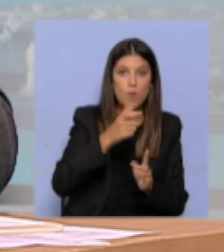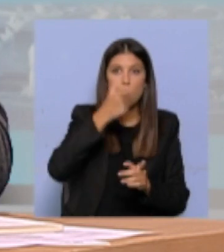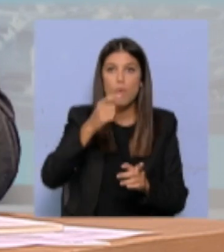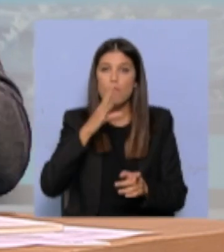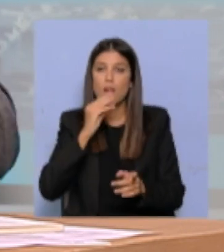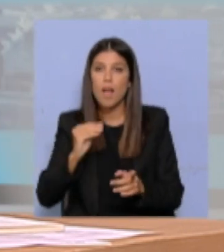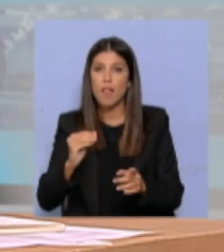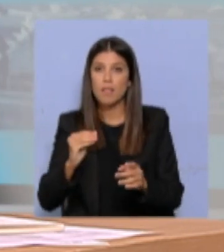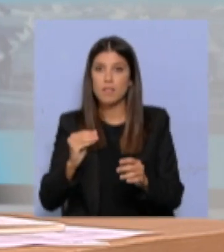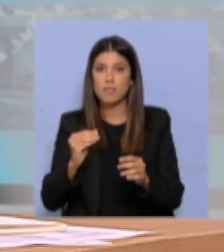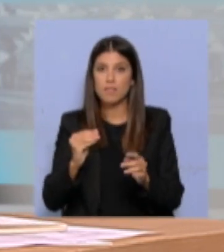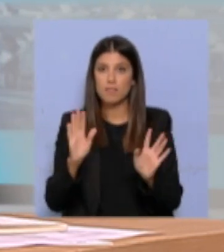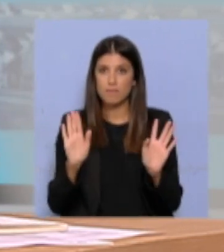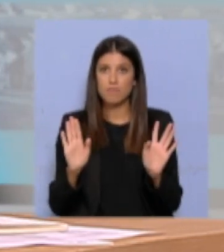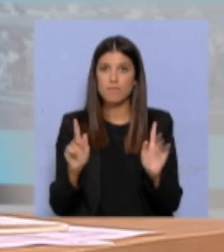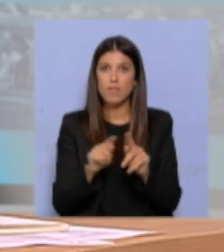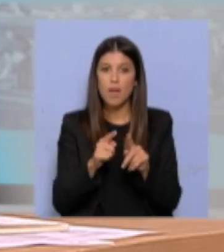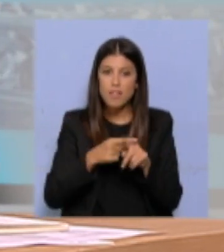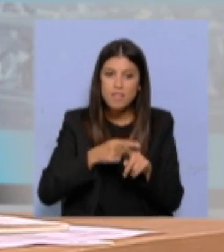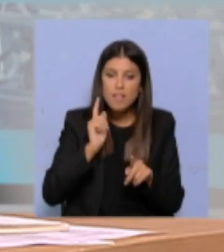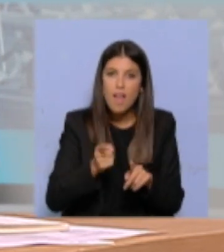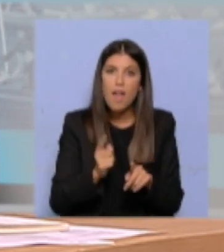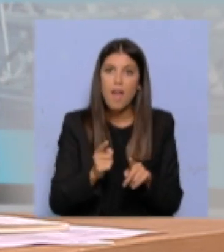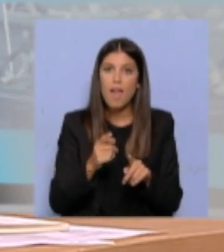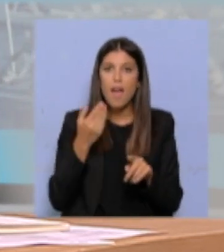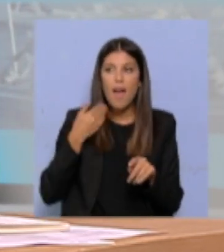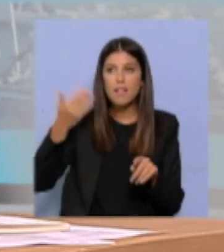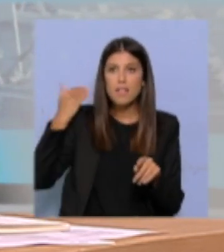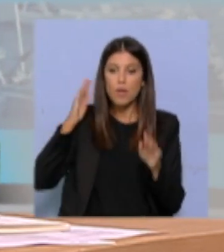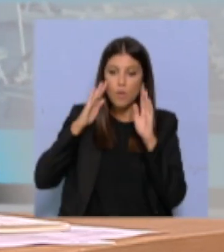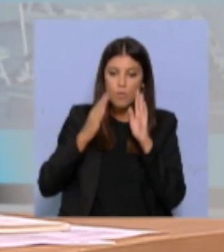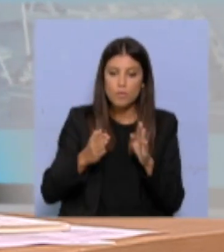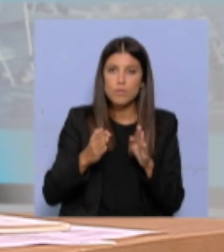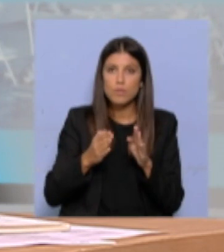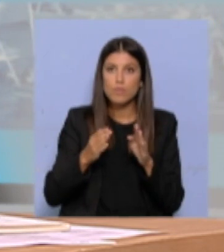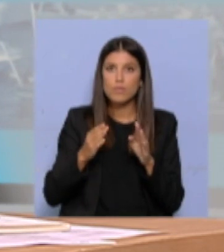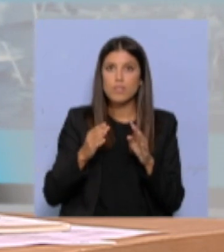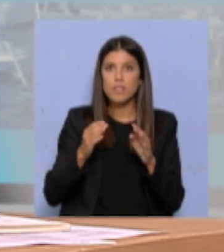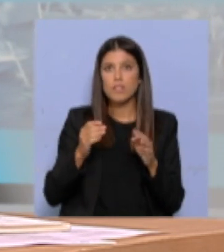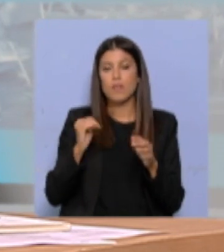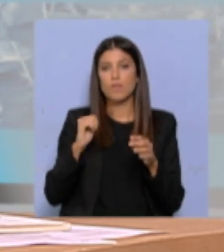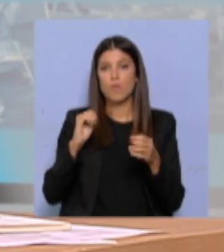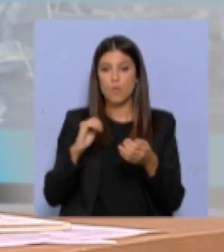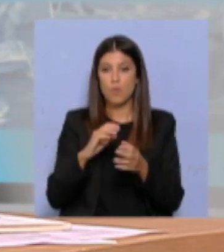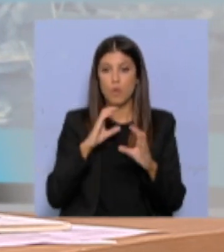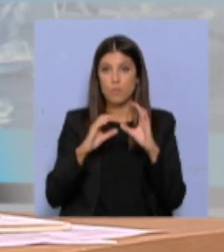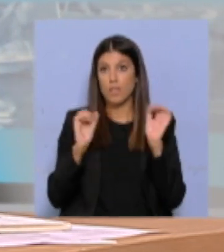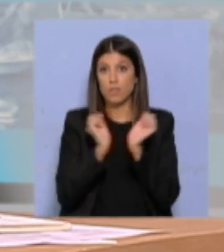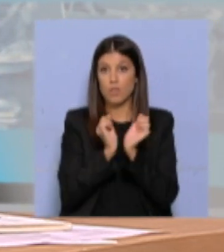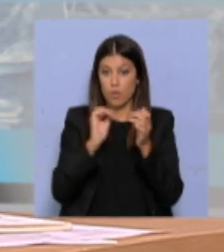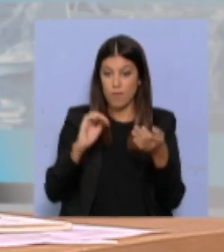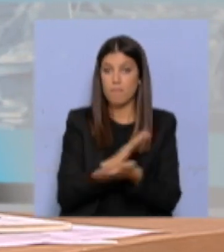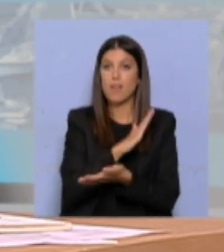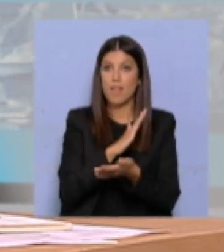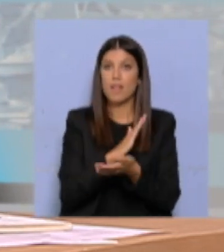XVIII, haver esta atenção para com a comunicação social, com a imprensa, fundamentalmente,